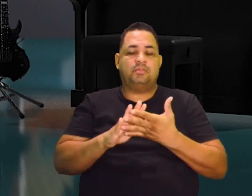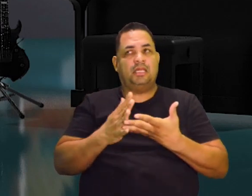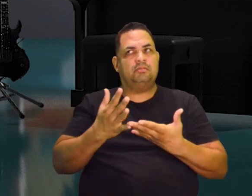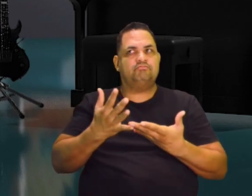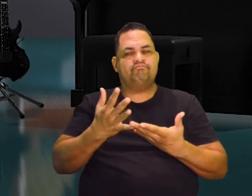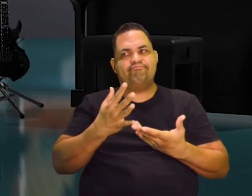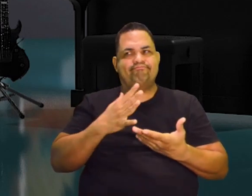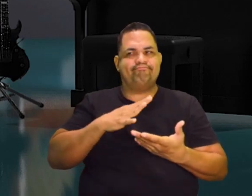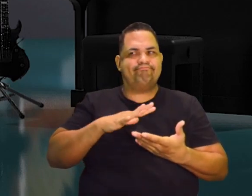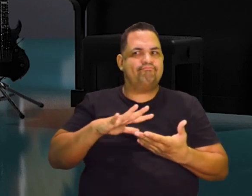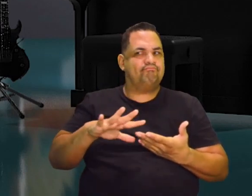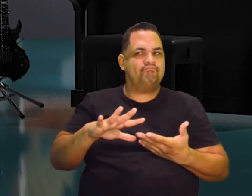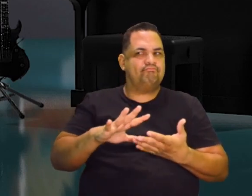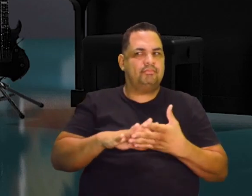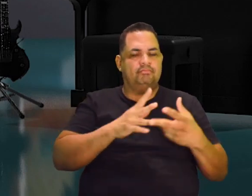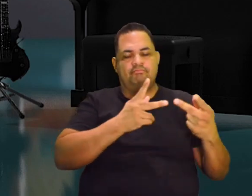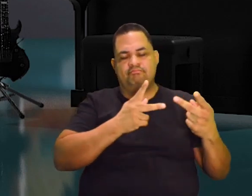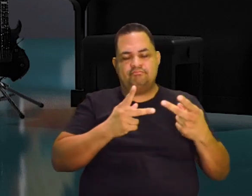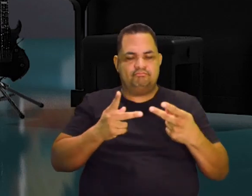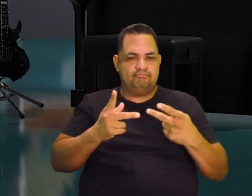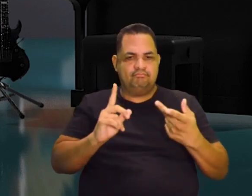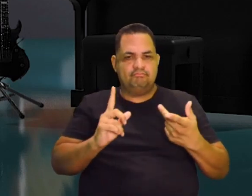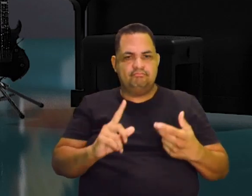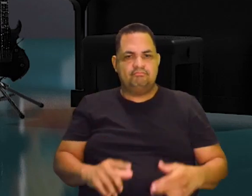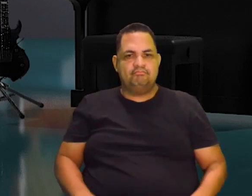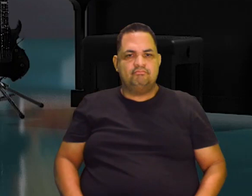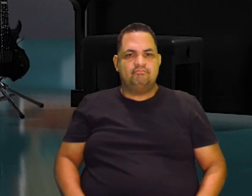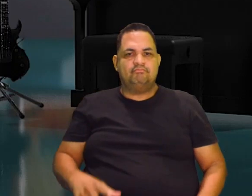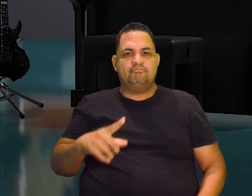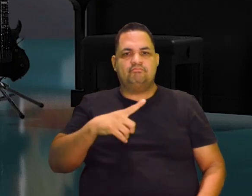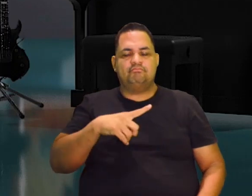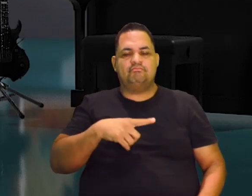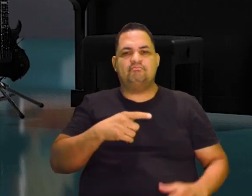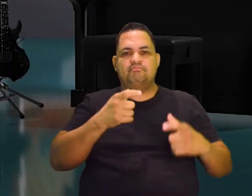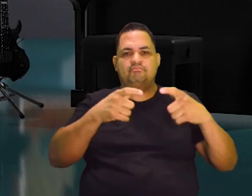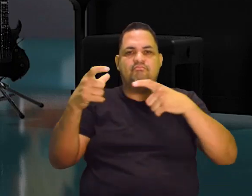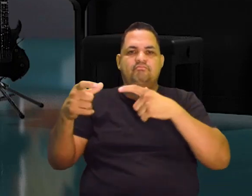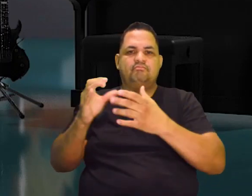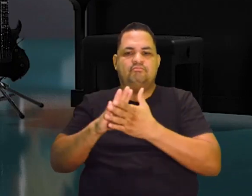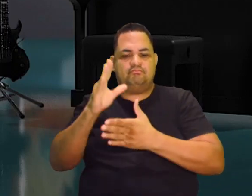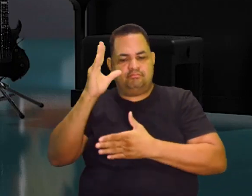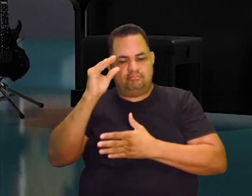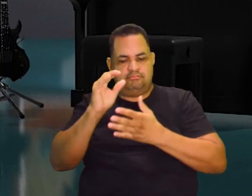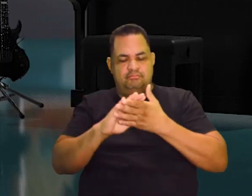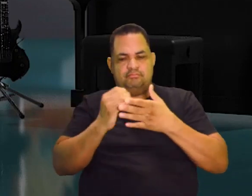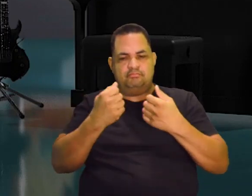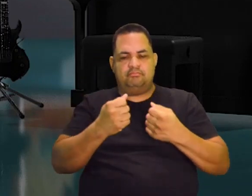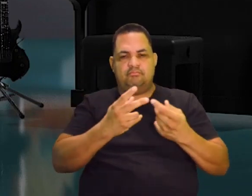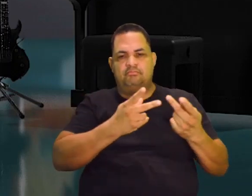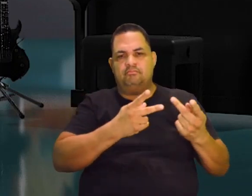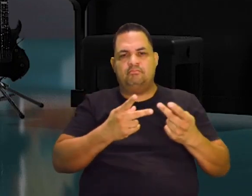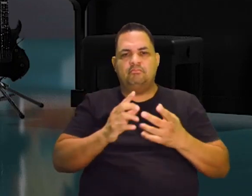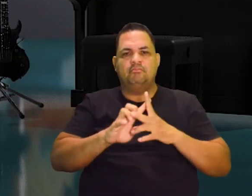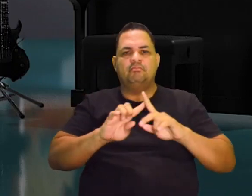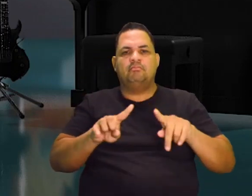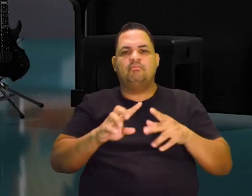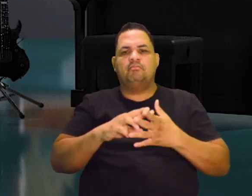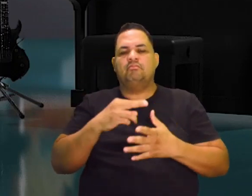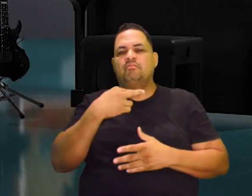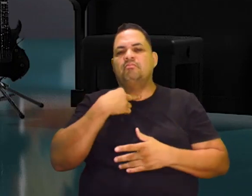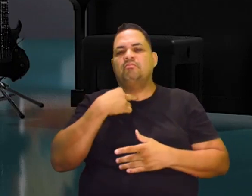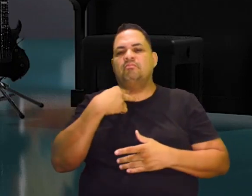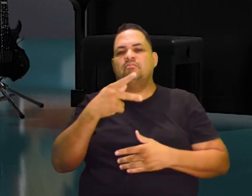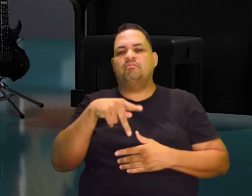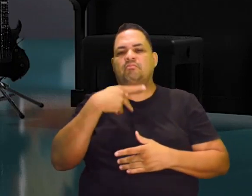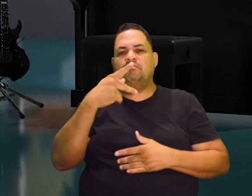receosa de visitar, né? Tem outros locais muito interessantes na Europa que a gente pode visitar. Porém, não podemos deixar de falar